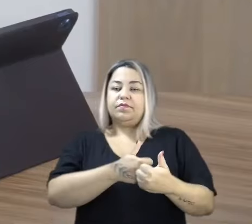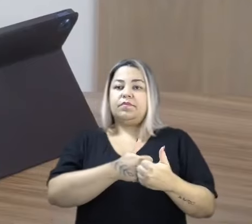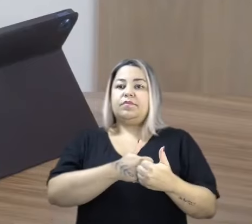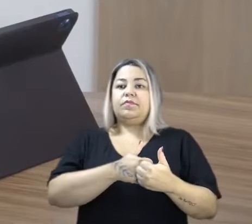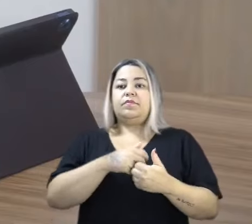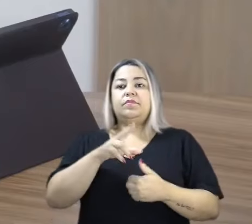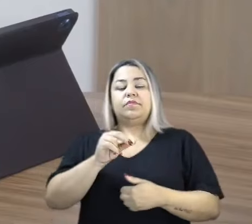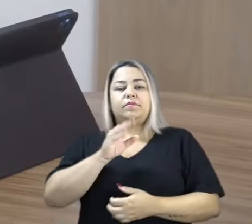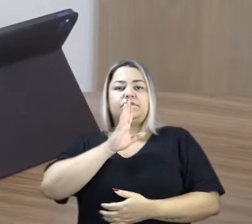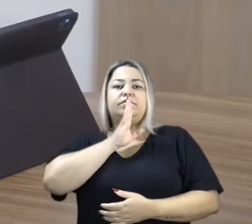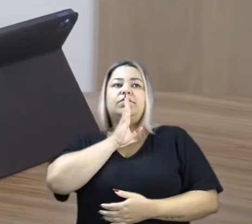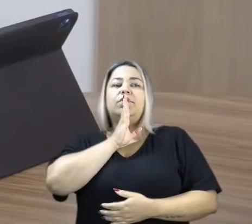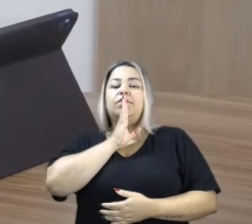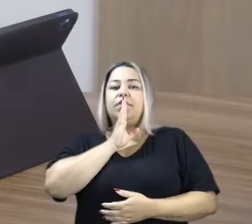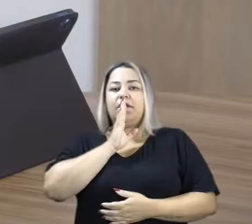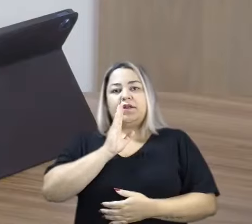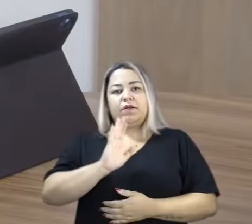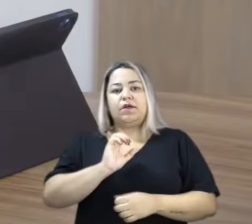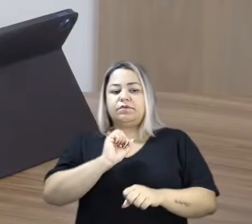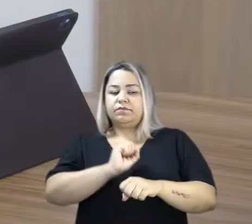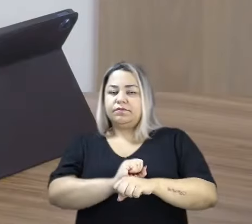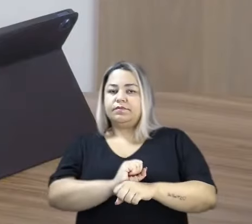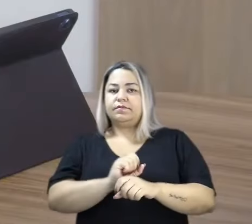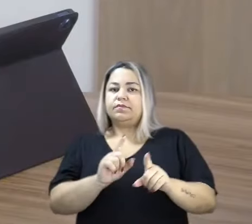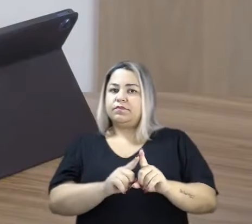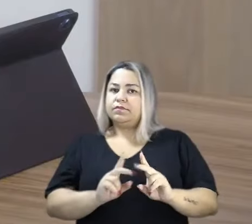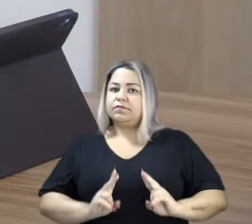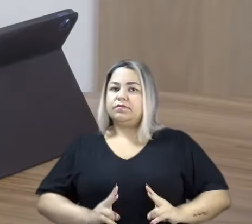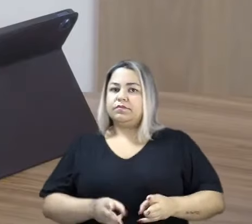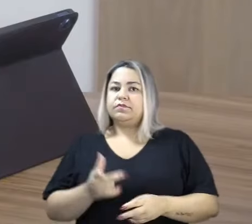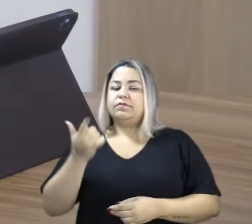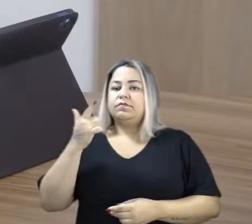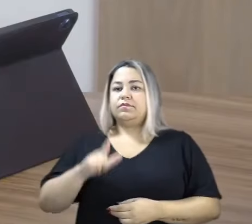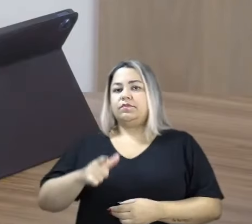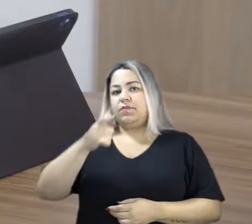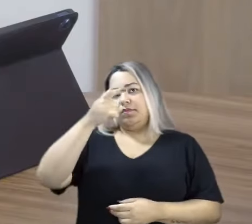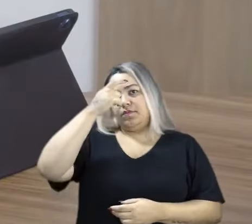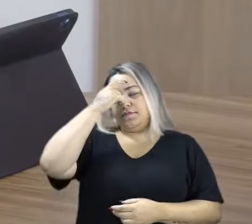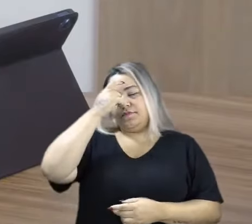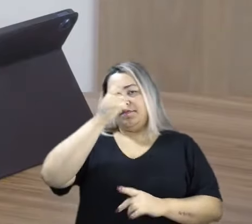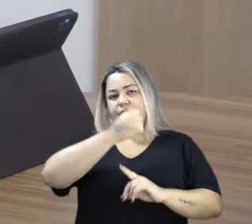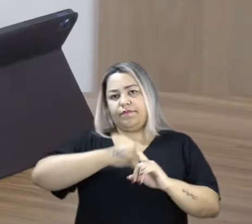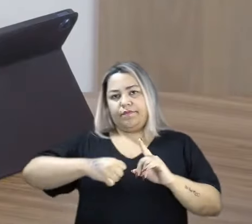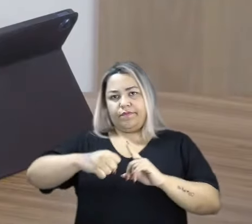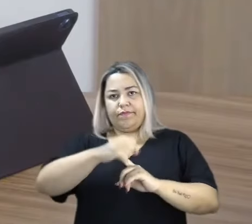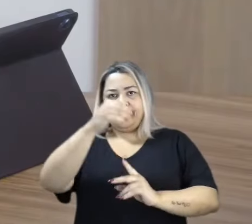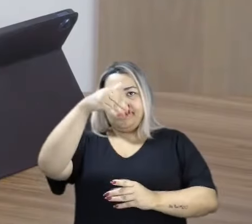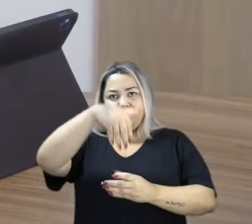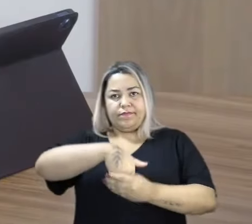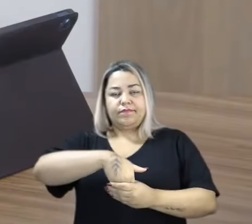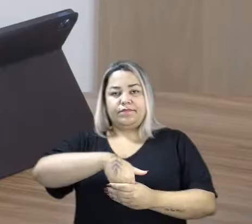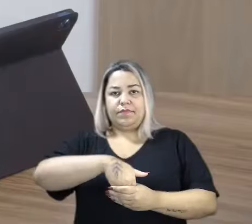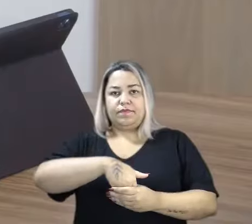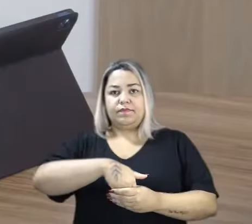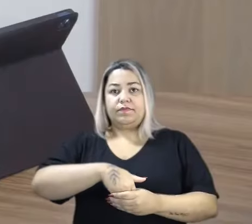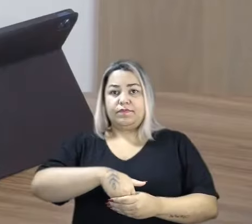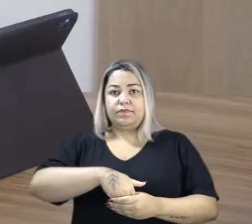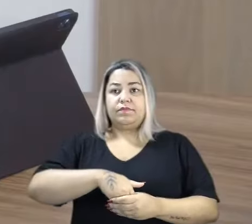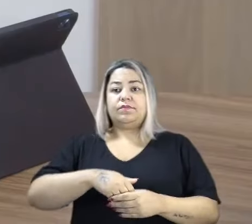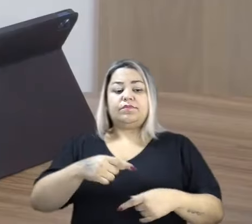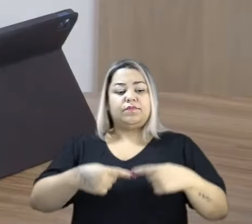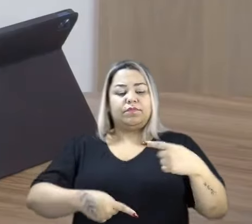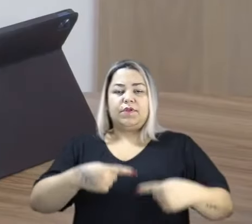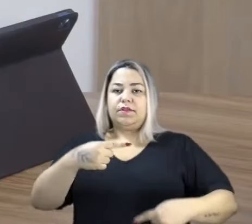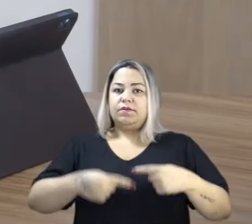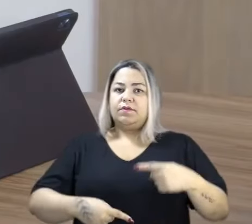não recuar, e para a gente insistir nesse processo de conscientização social e eleitoral, que é uma coisa que a gente vem debatendo